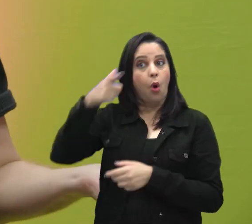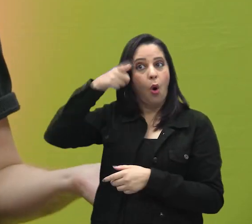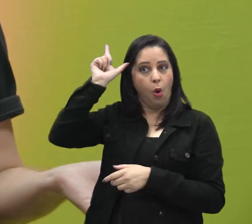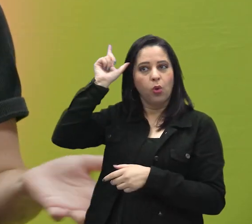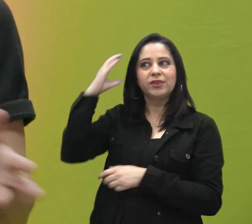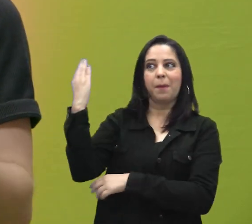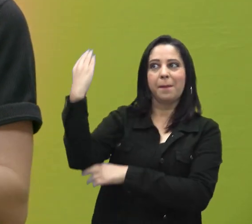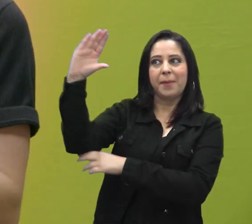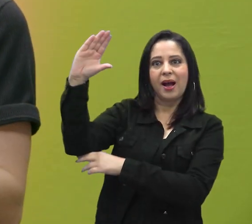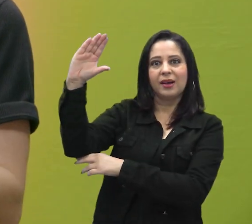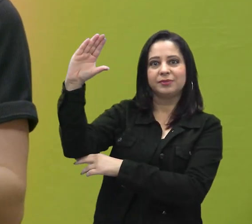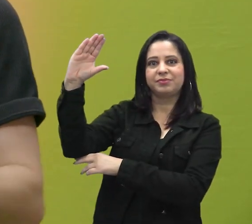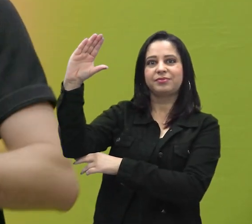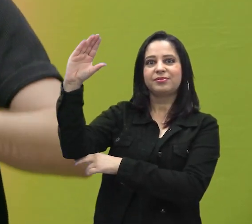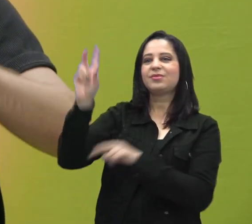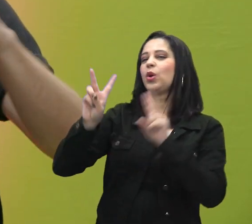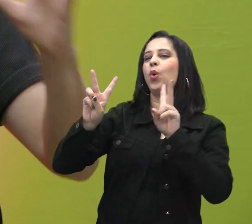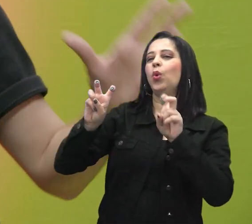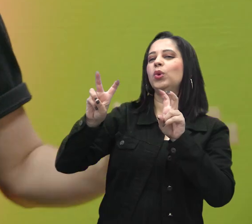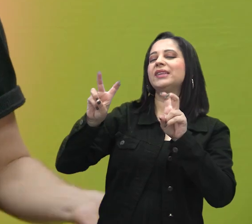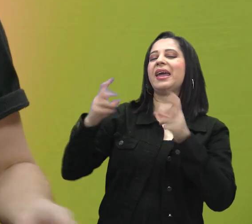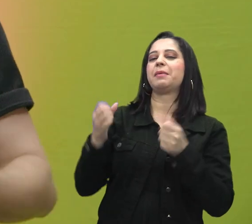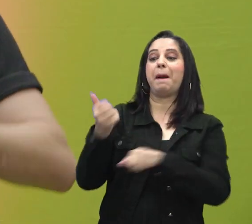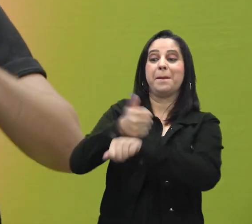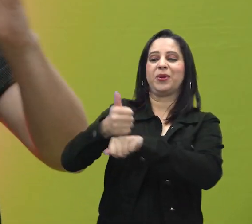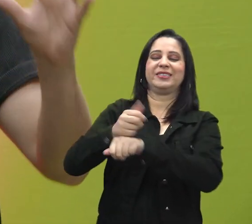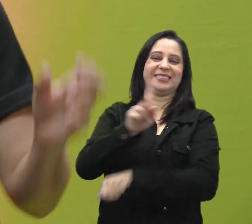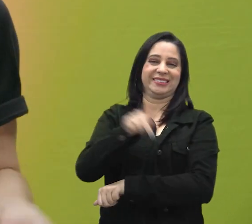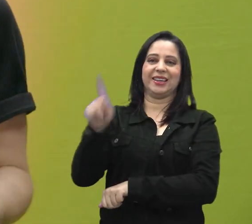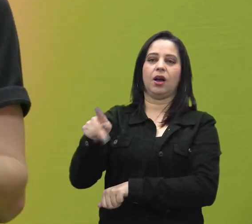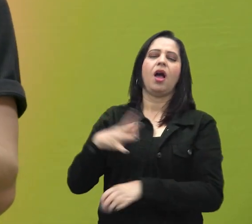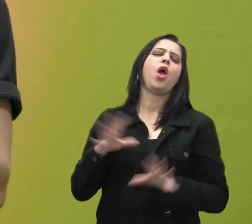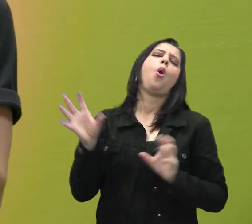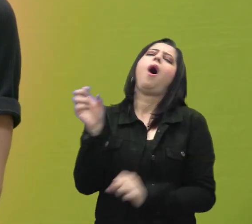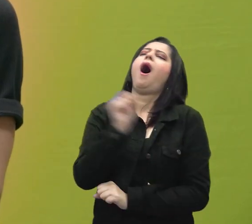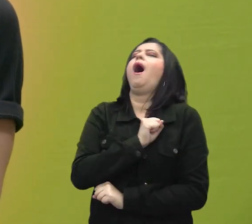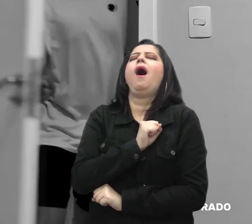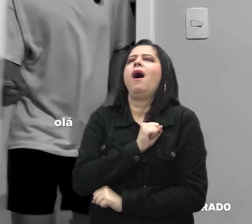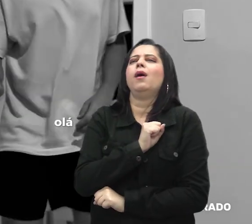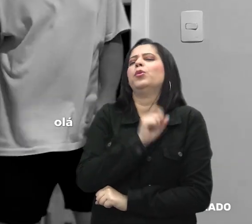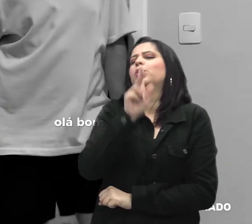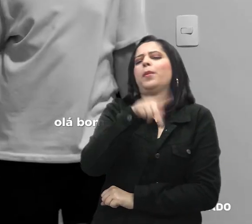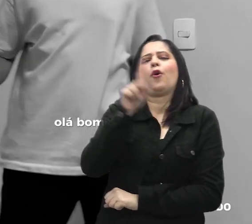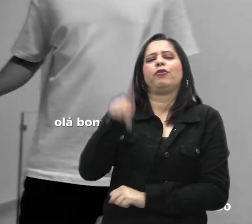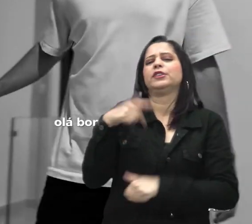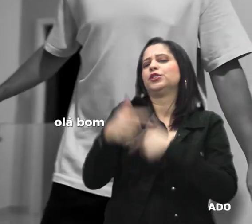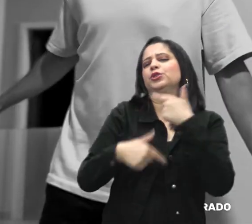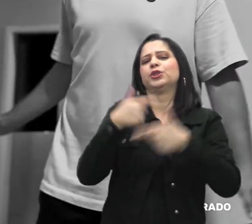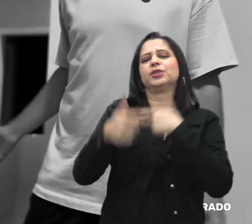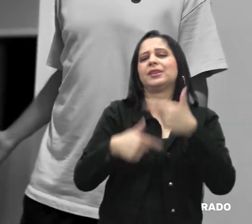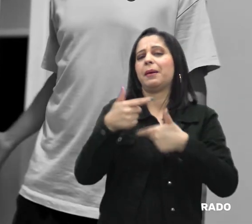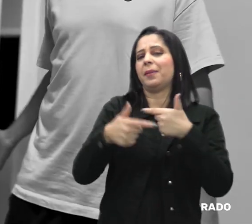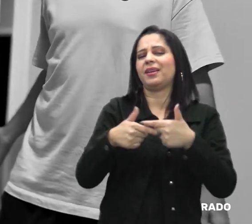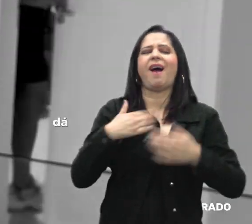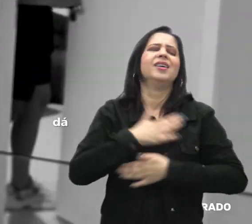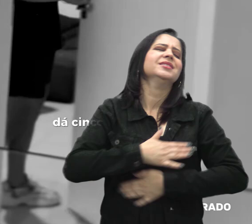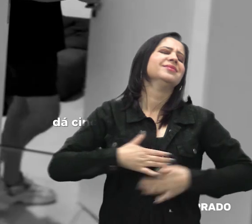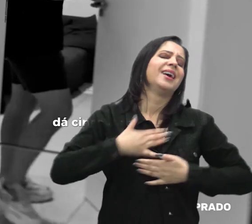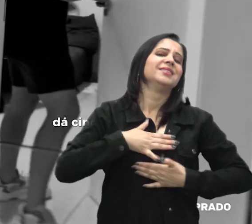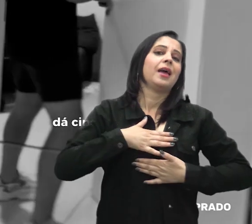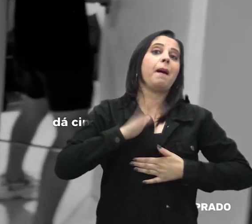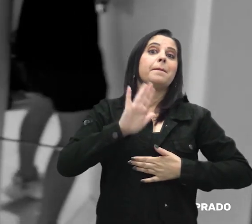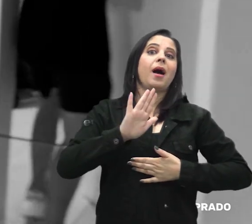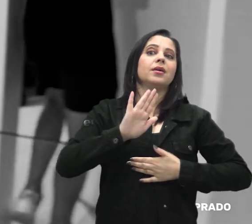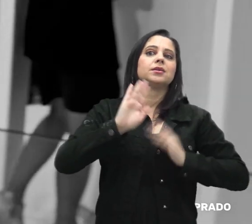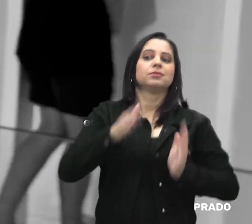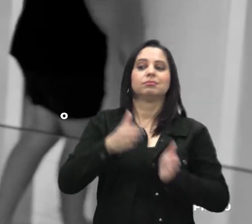eu botei um vídeo falando sobre vida de professor. Adoro ser professor. E no mesmo momento que eu brinco falando o prazer daquilo,